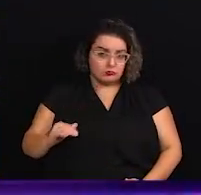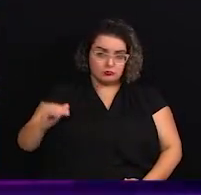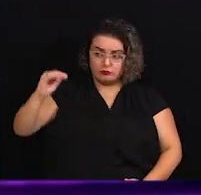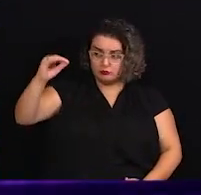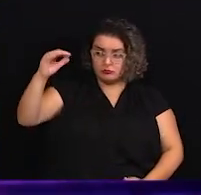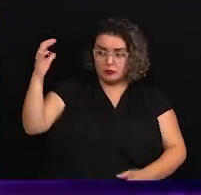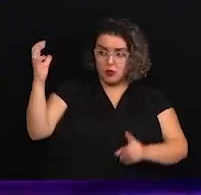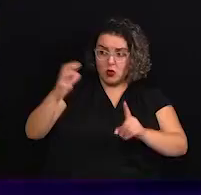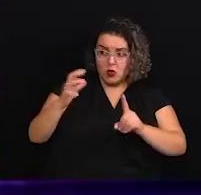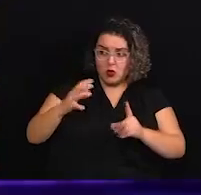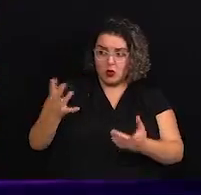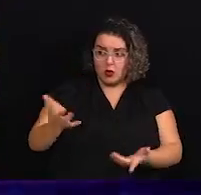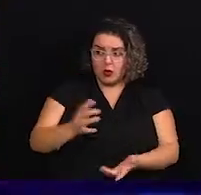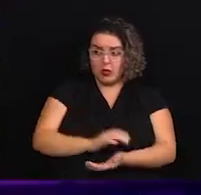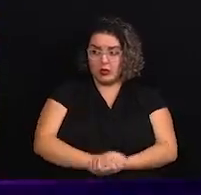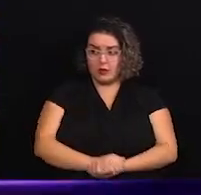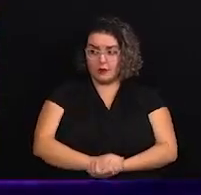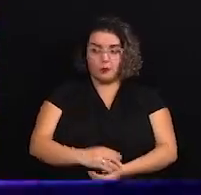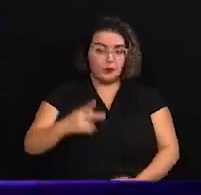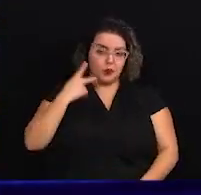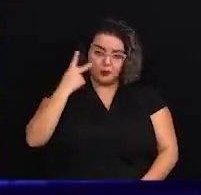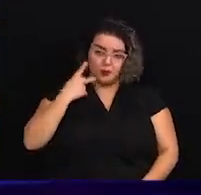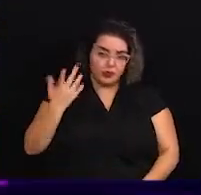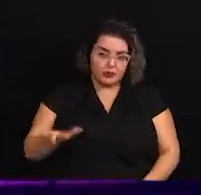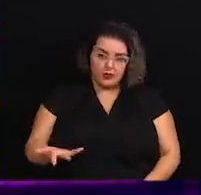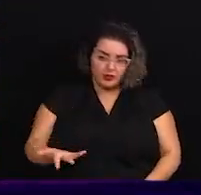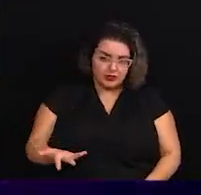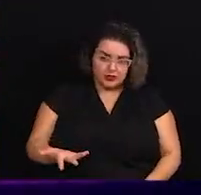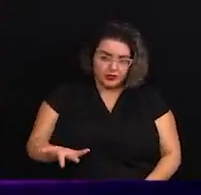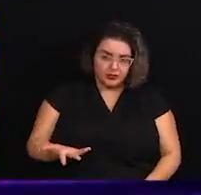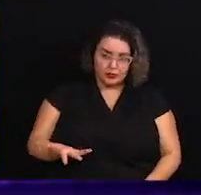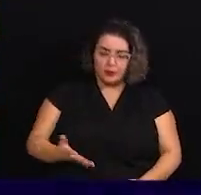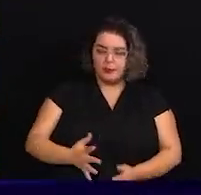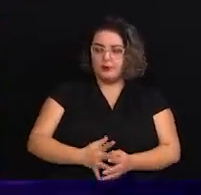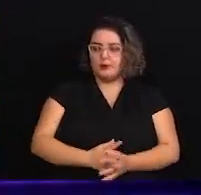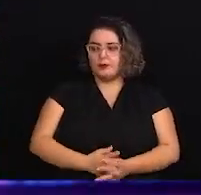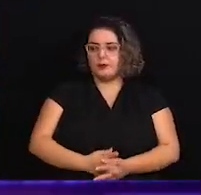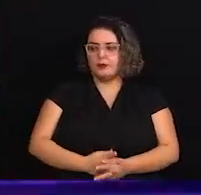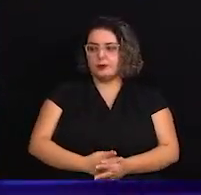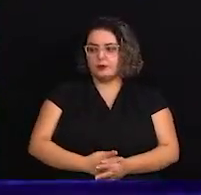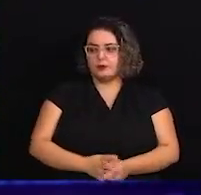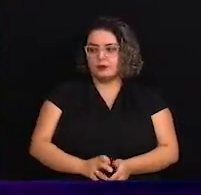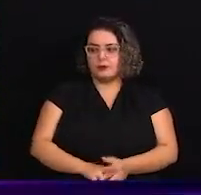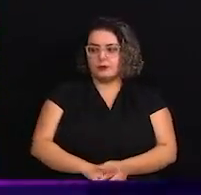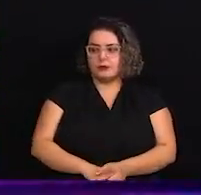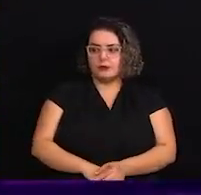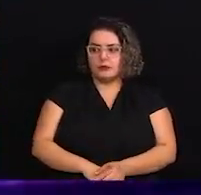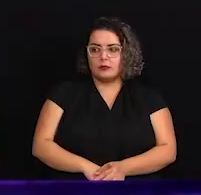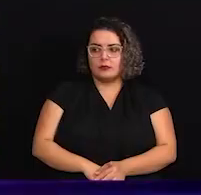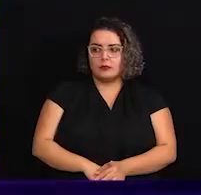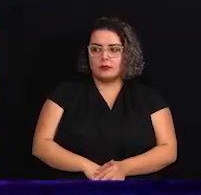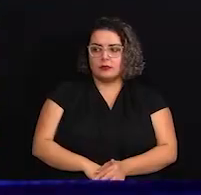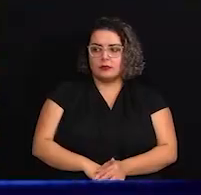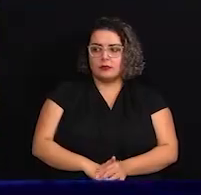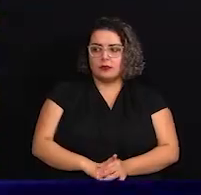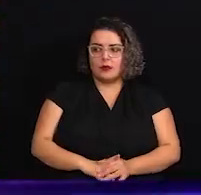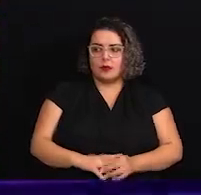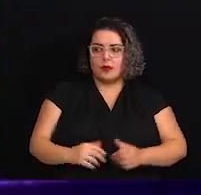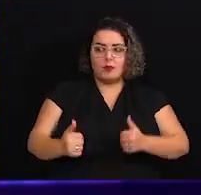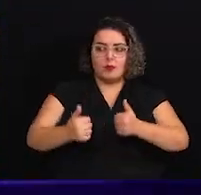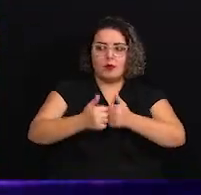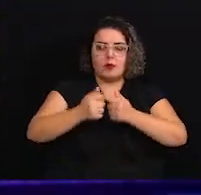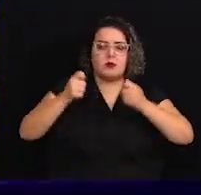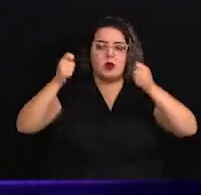bastante influenciado por isso, por exemplo, por política, questão de política, né, que eu estive muito próximo ali das